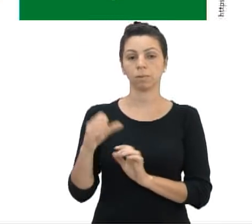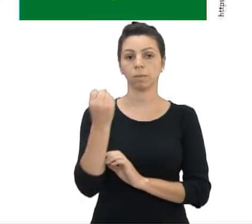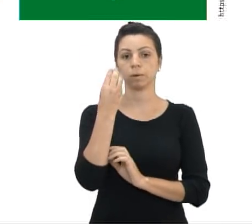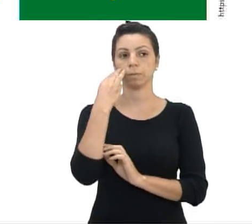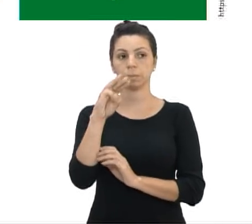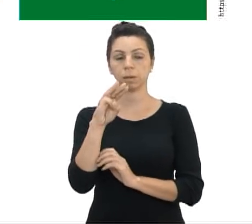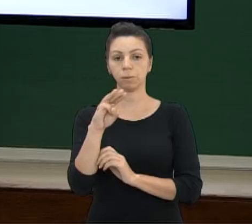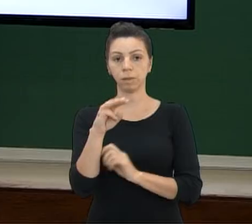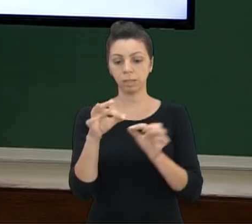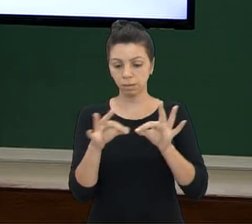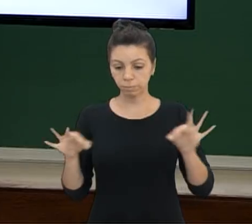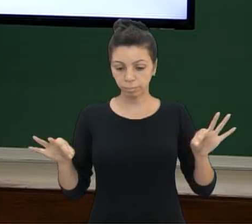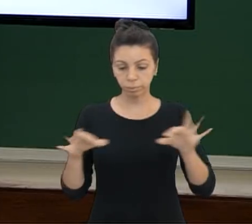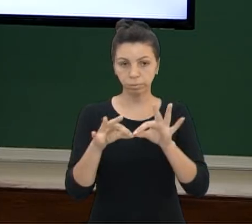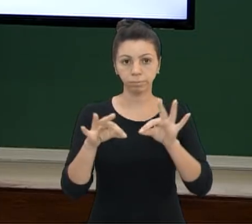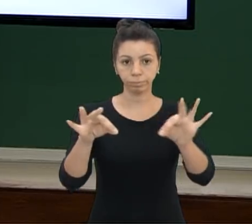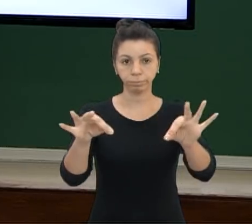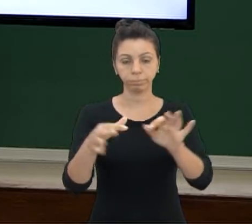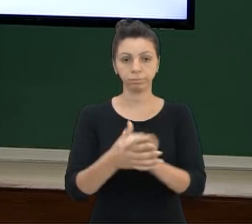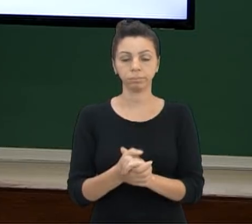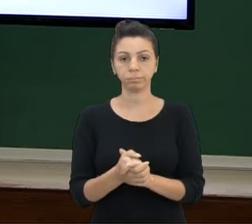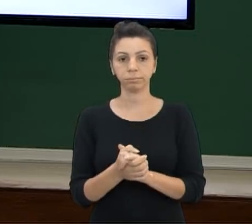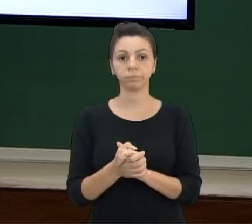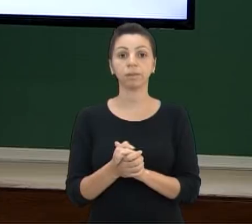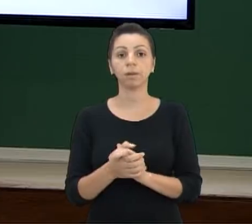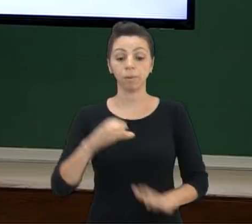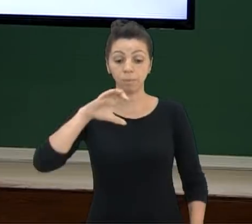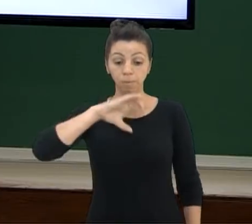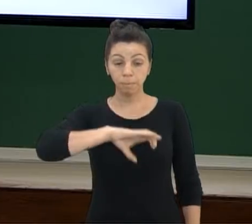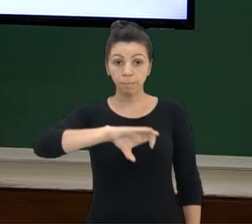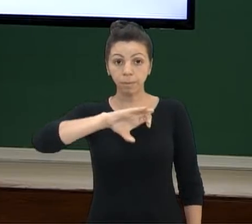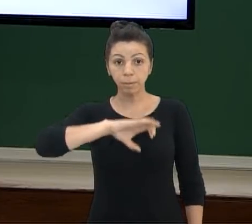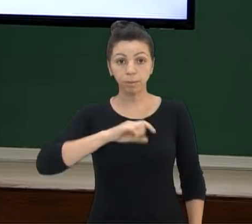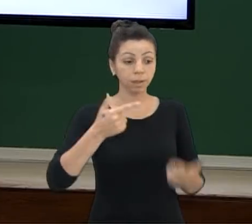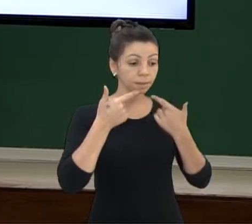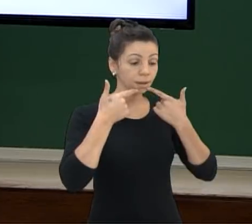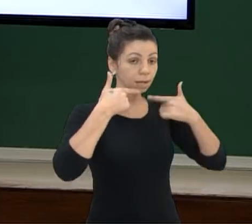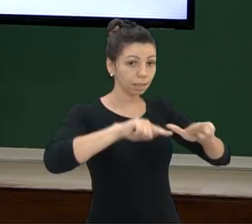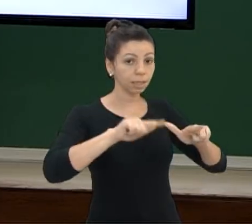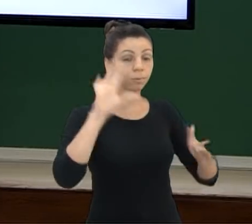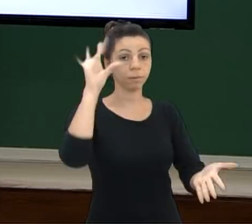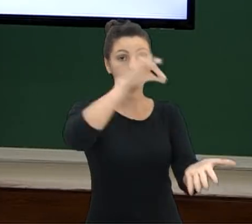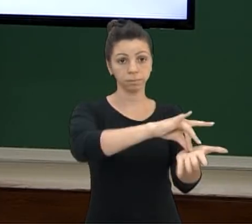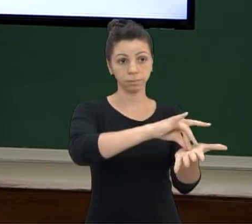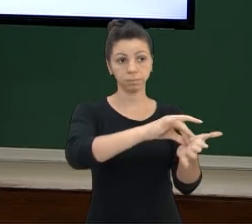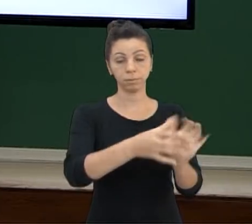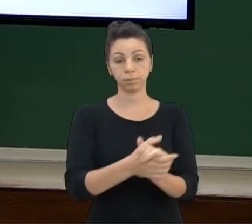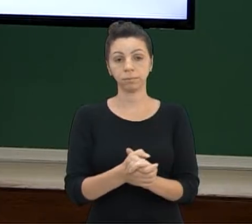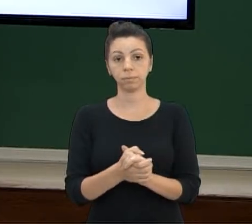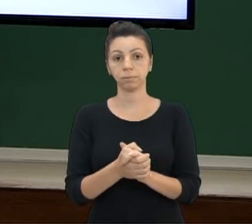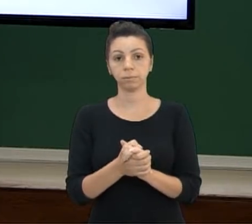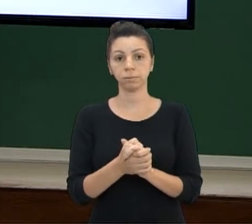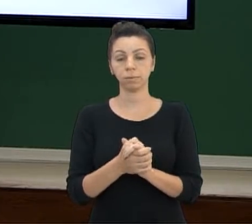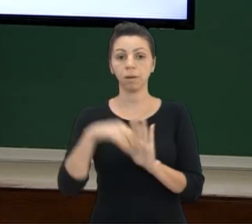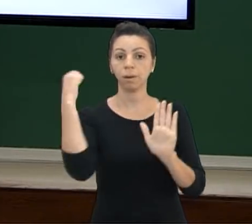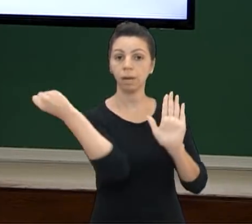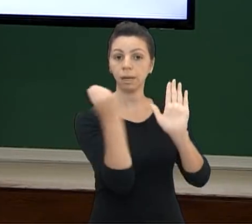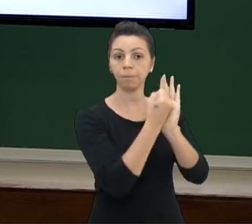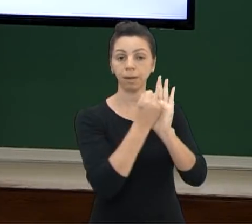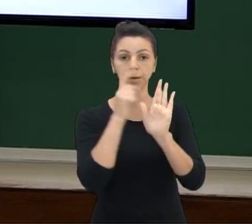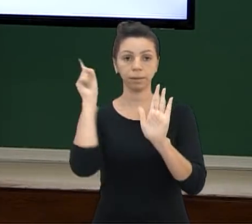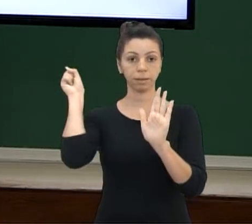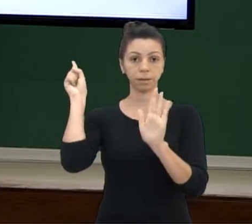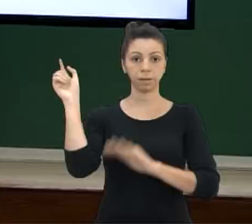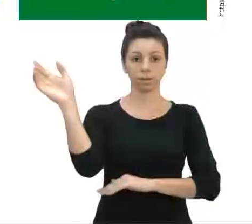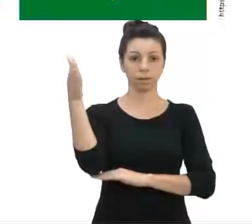país do continente americano que dispõe do português como idioma oficial. E aqui nós temos o brasão e a bandeira do Brasil